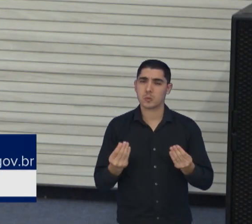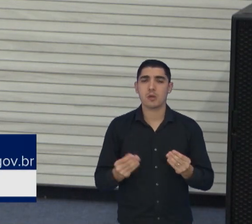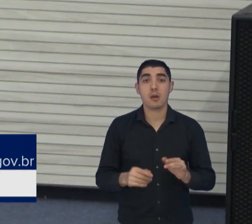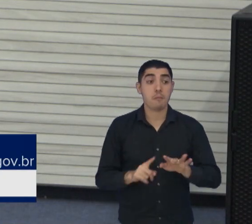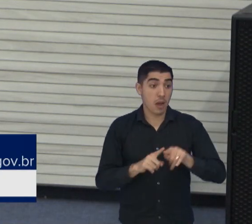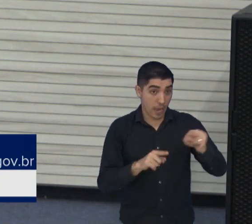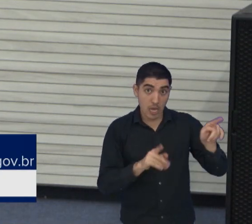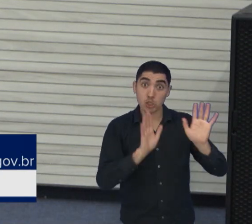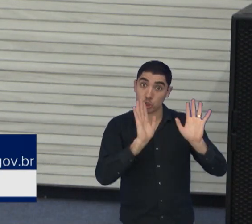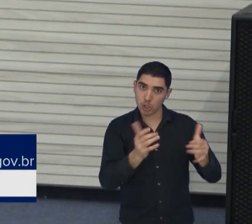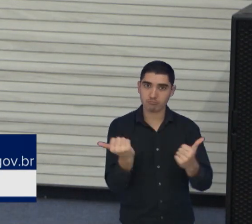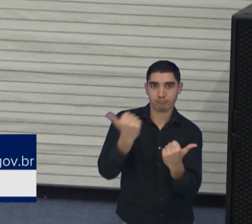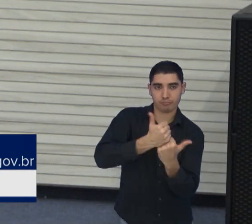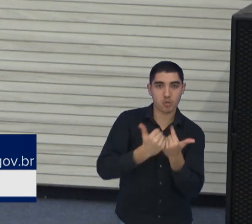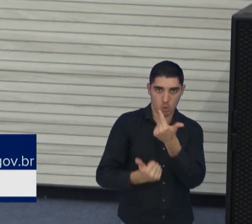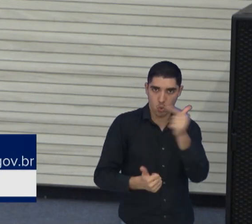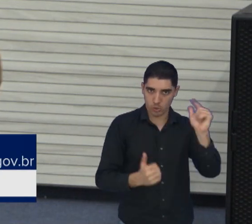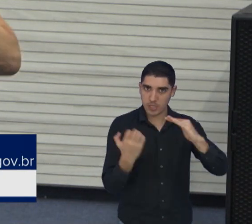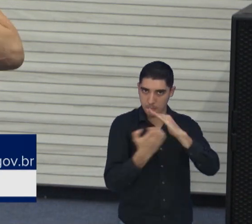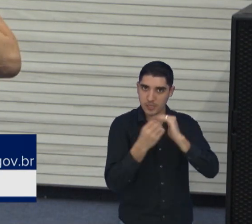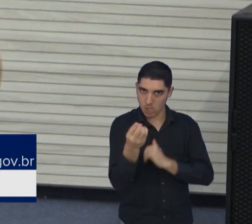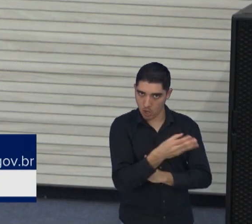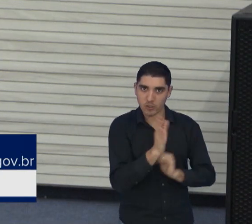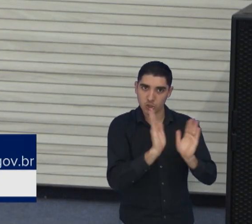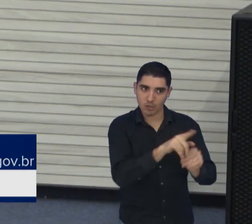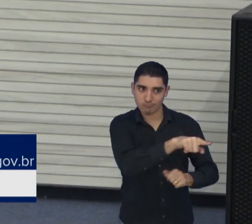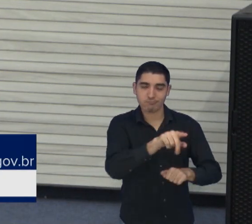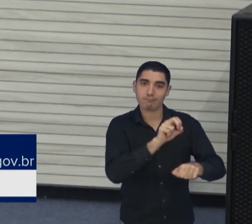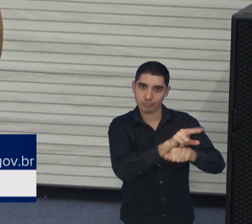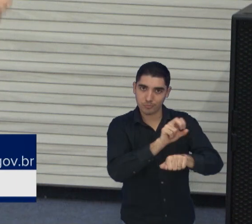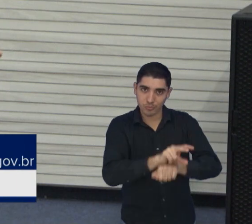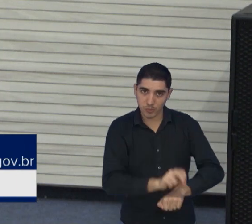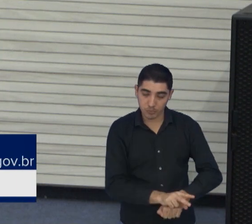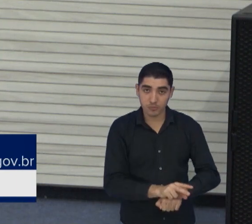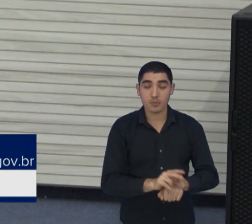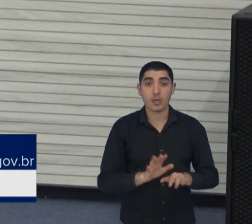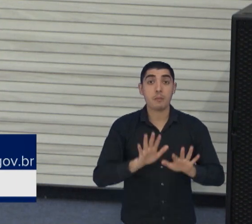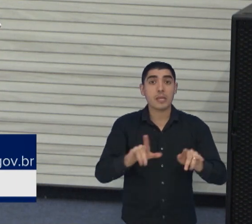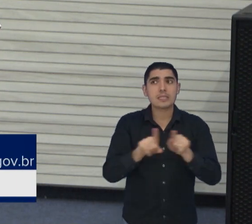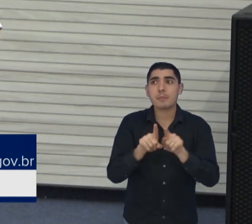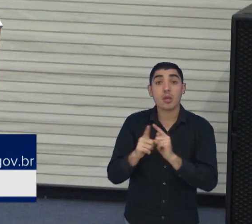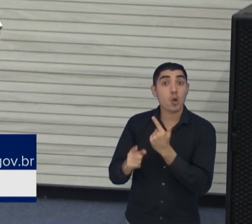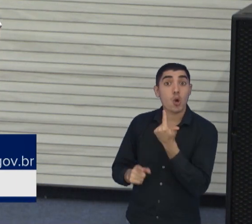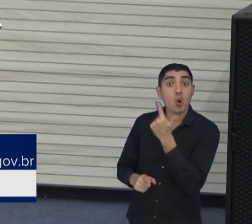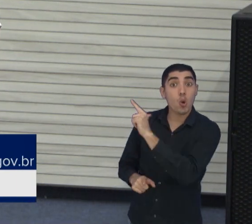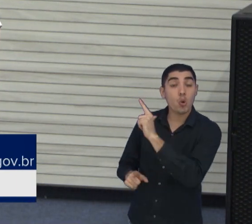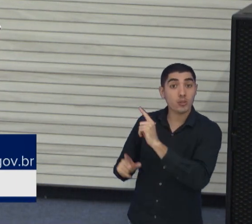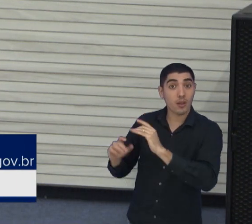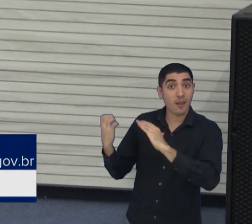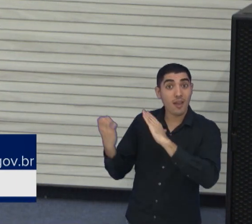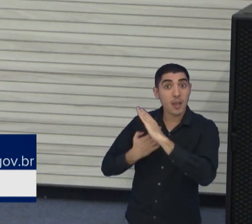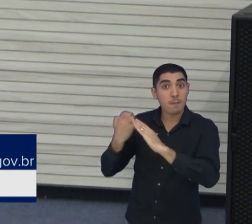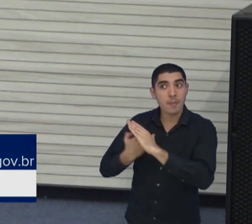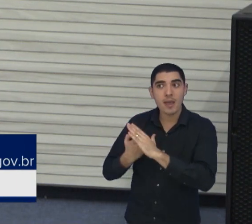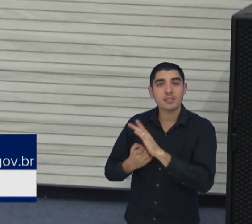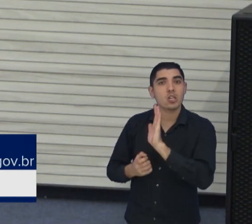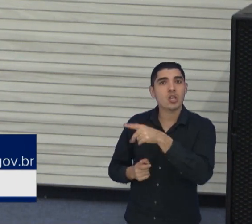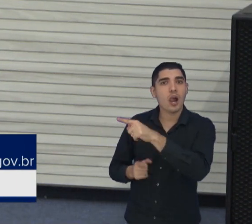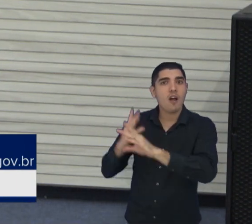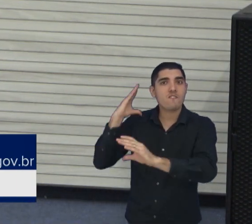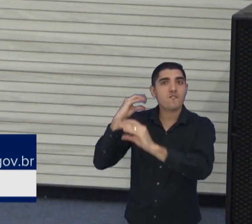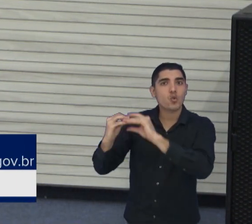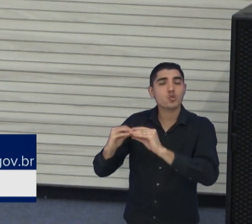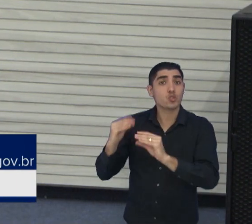infelizmente entrar com a ação trabalhista para uma empresa que inclusive fugiu da última audiência que o